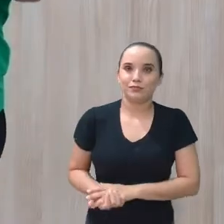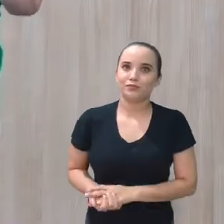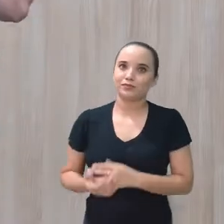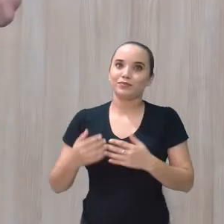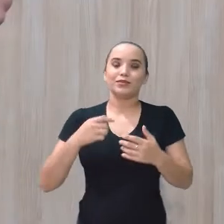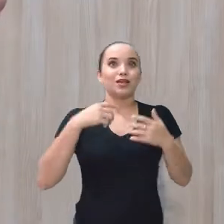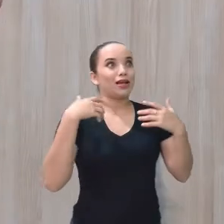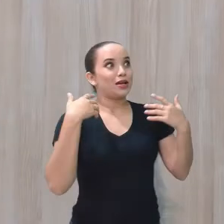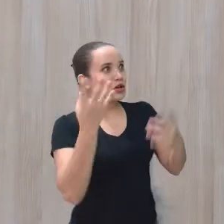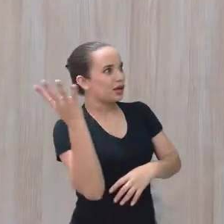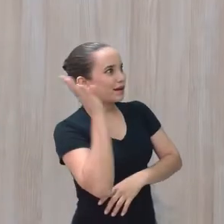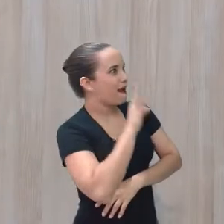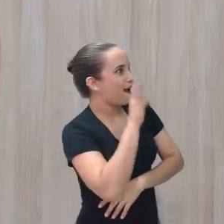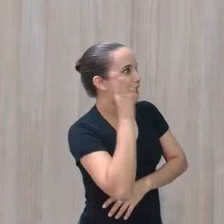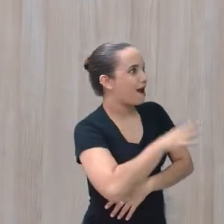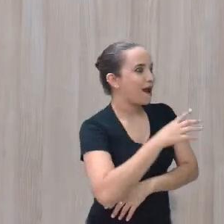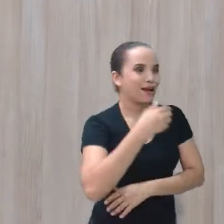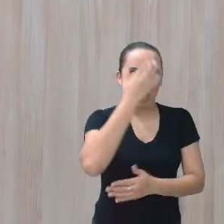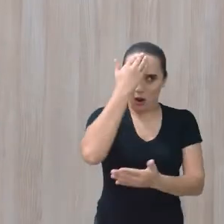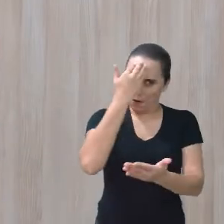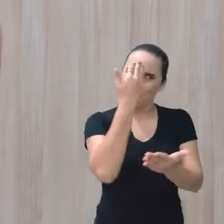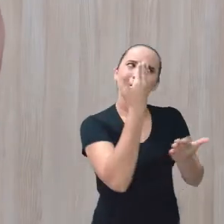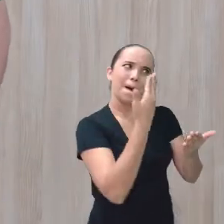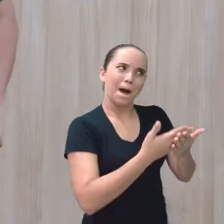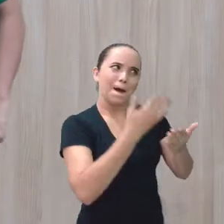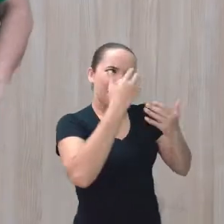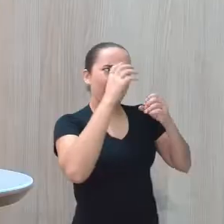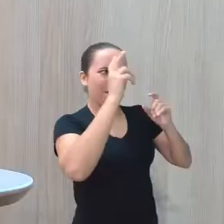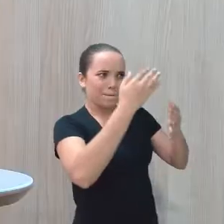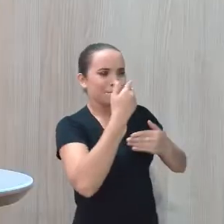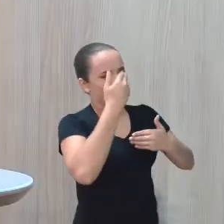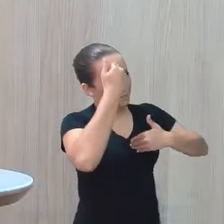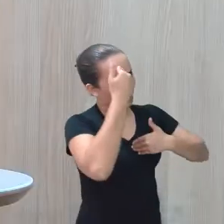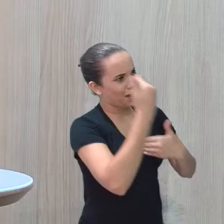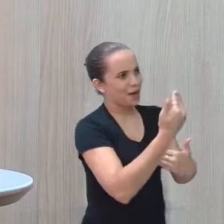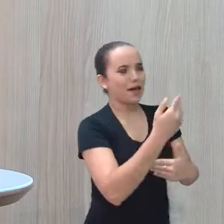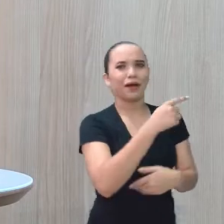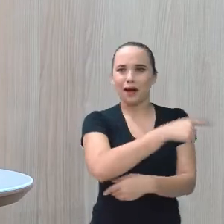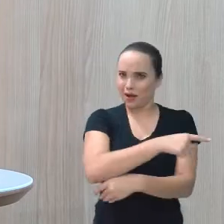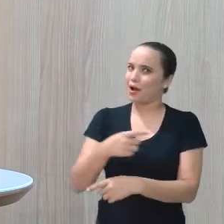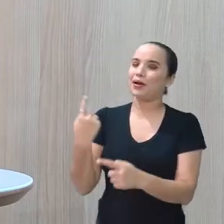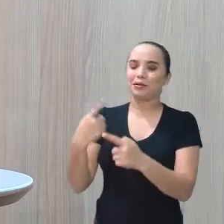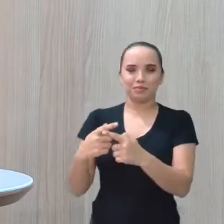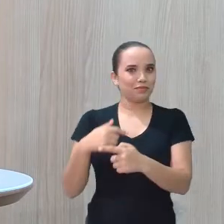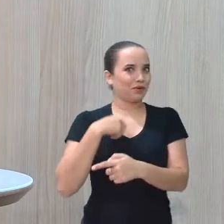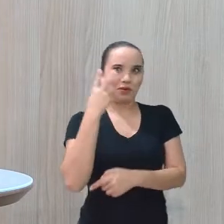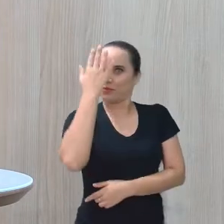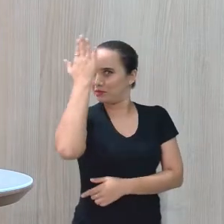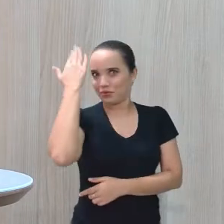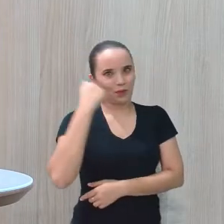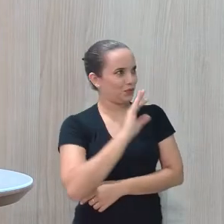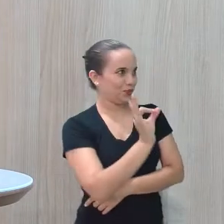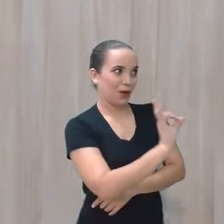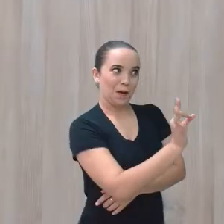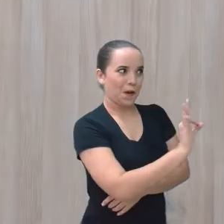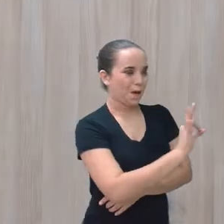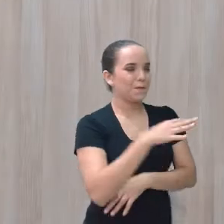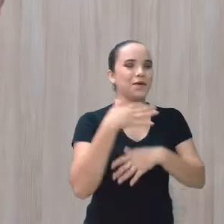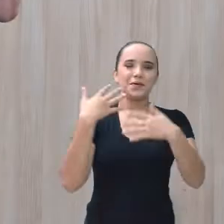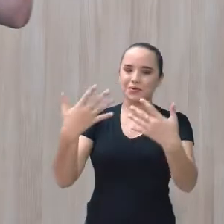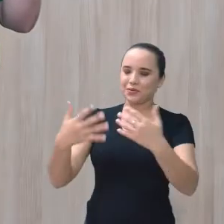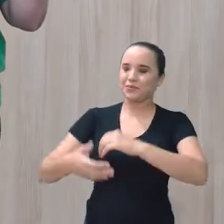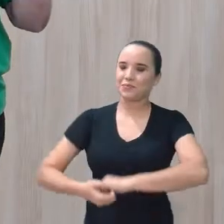não tinha visto esta manchete. Diogo, mais ligado que as duas professoras juntas, tá vendo? Bem. Pois é, pessoal. Então,